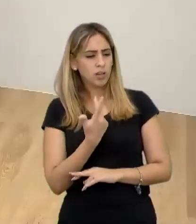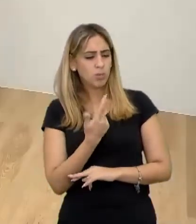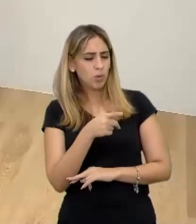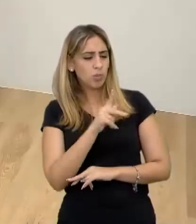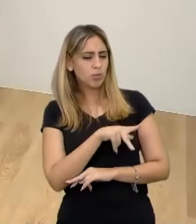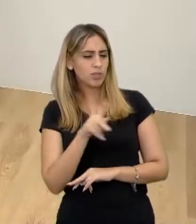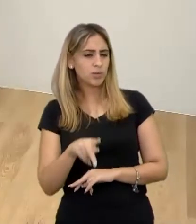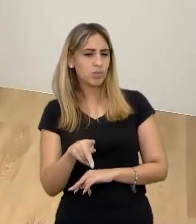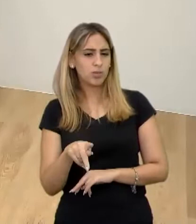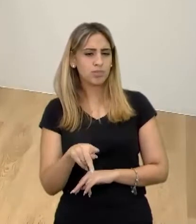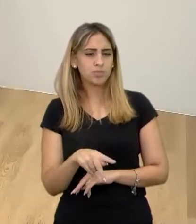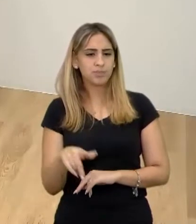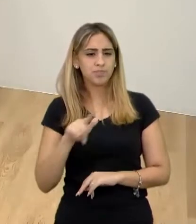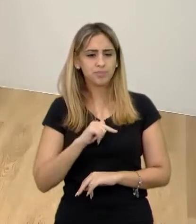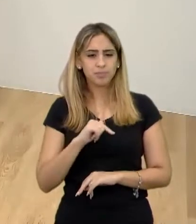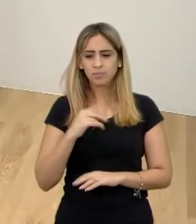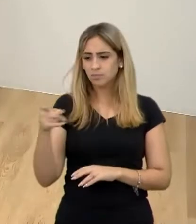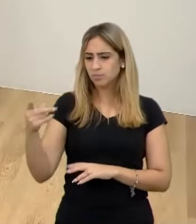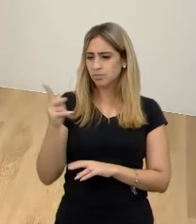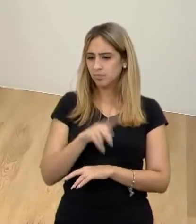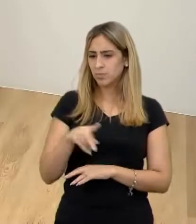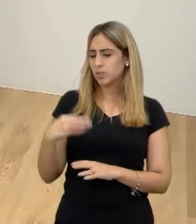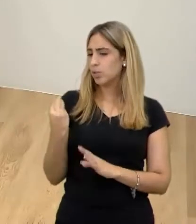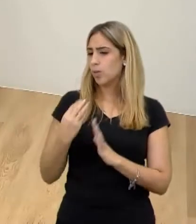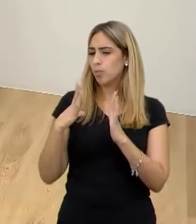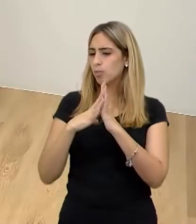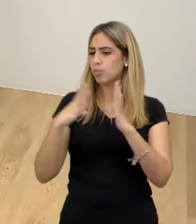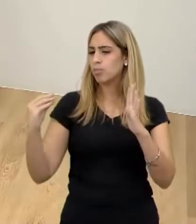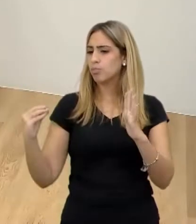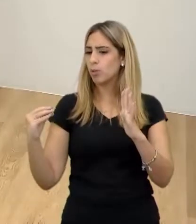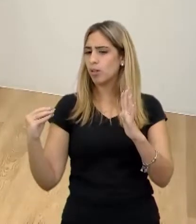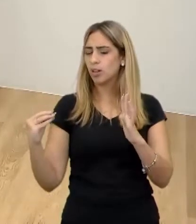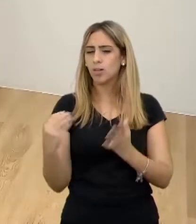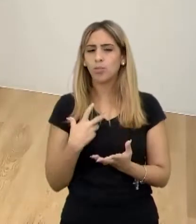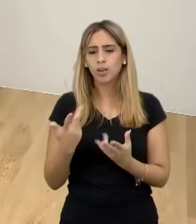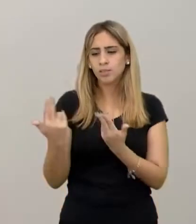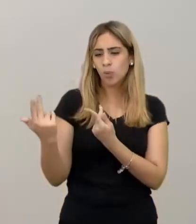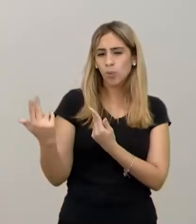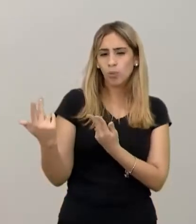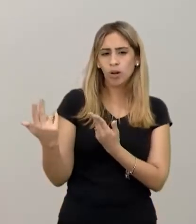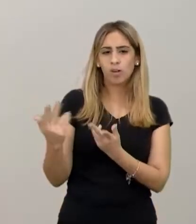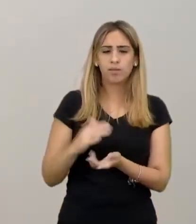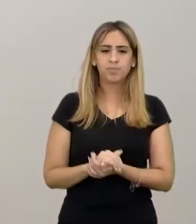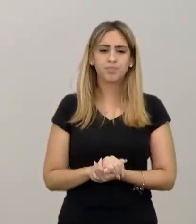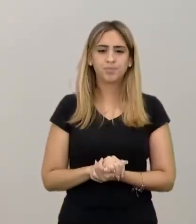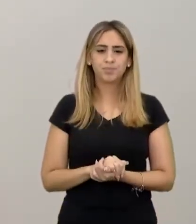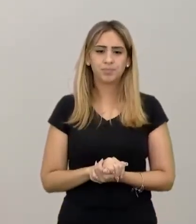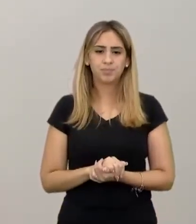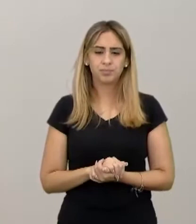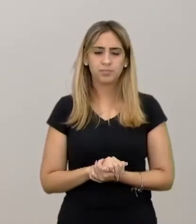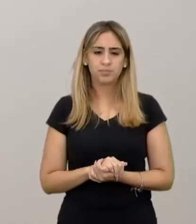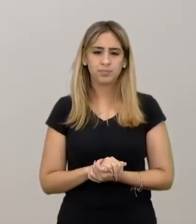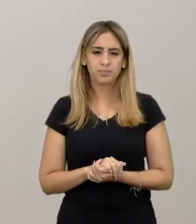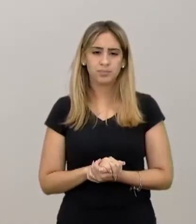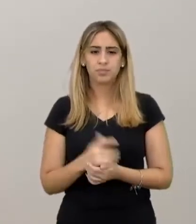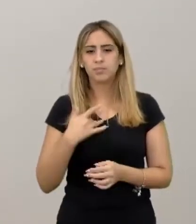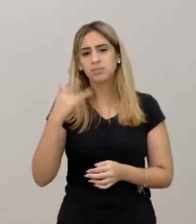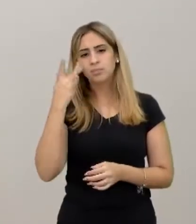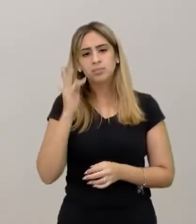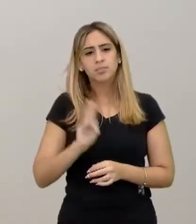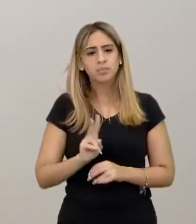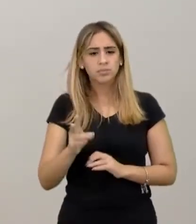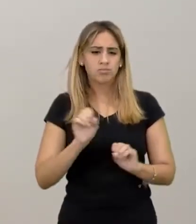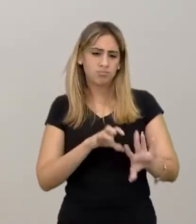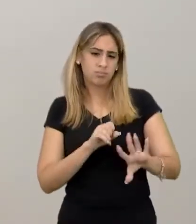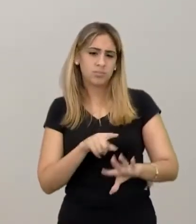ele, né? Eu tinha ele, assim, como uma figura que eu queria ser como ele, a professora Edmilson, né? Nem sei se ele continua ainda